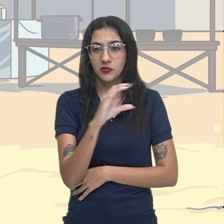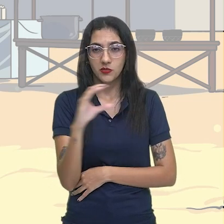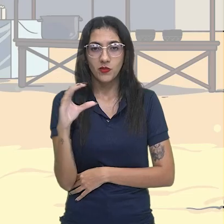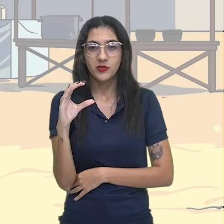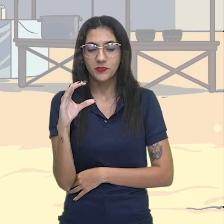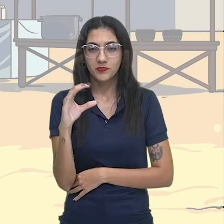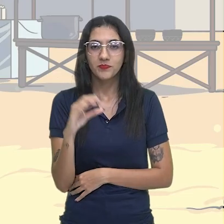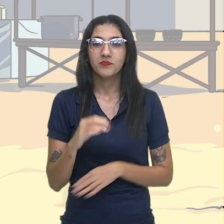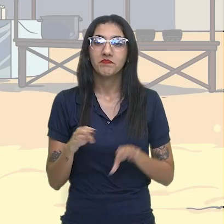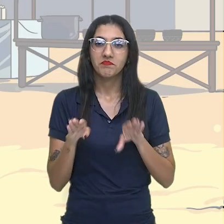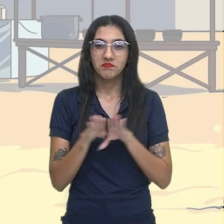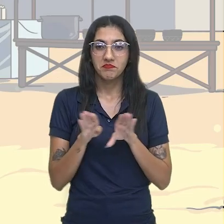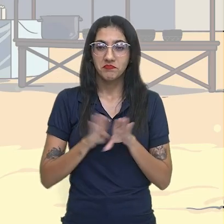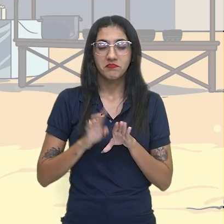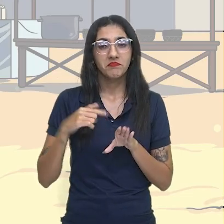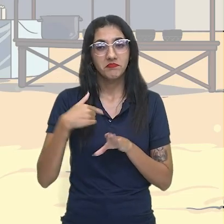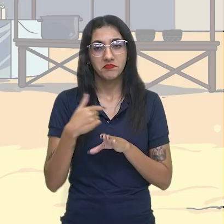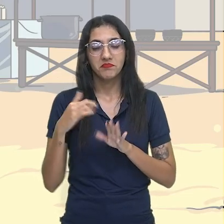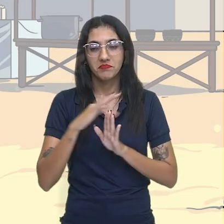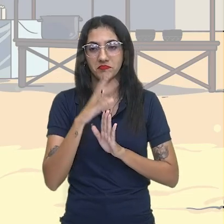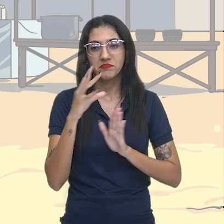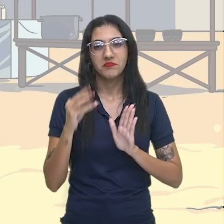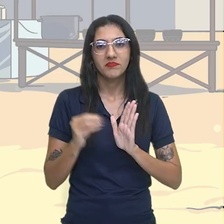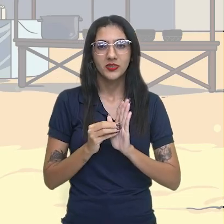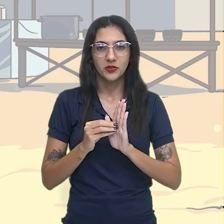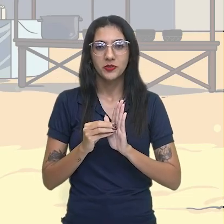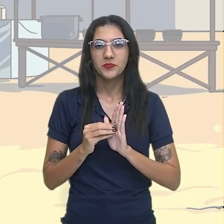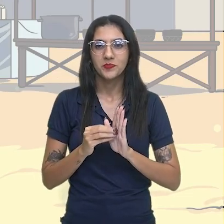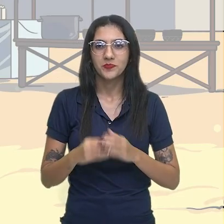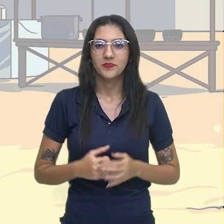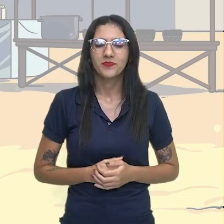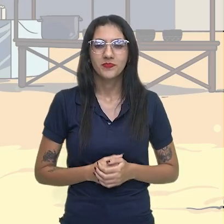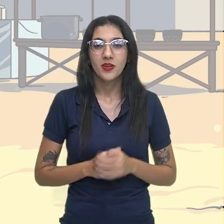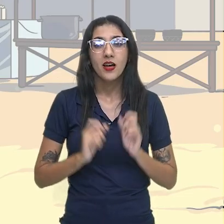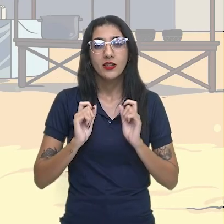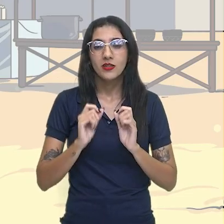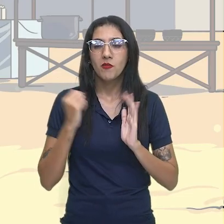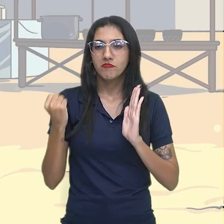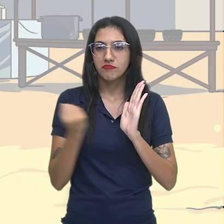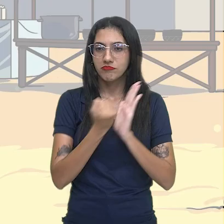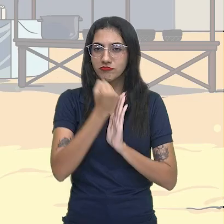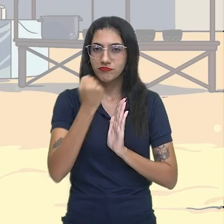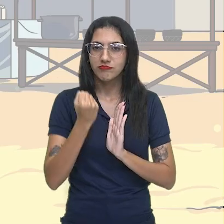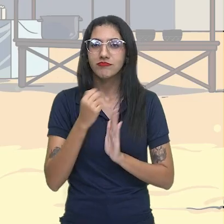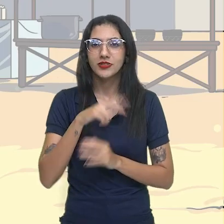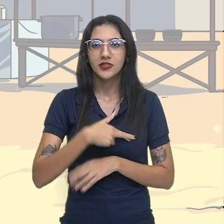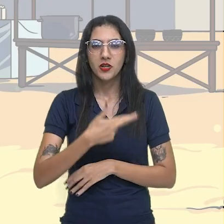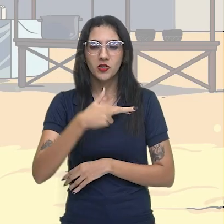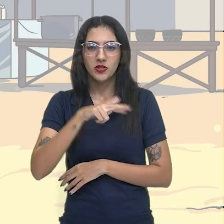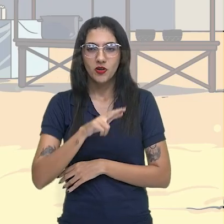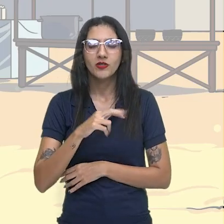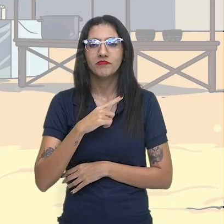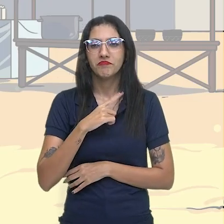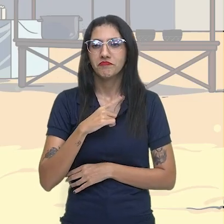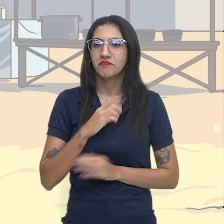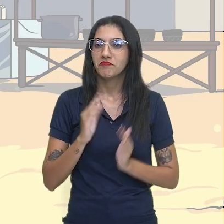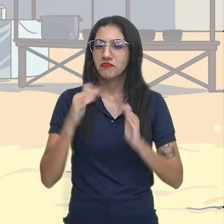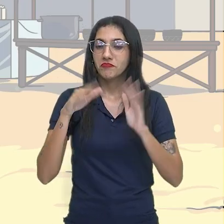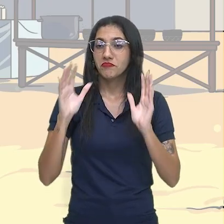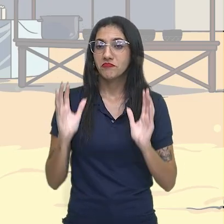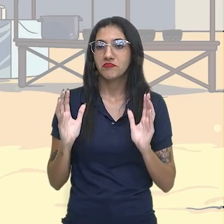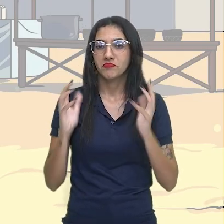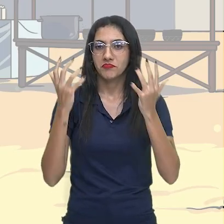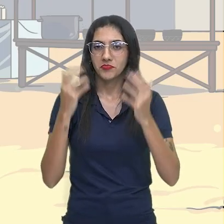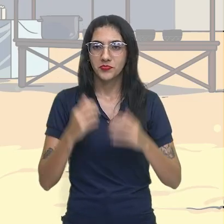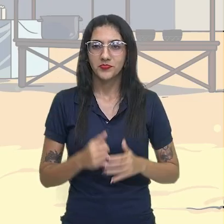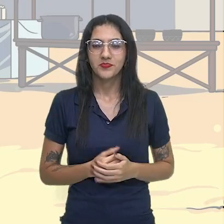também presente na nossa Amazônia, que é o mastro religioso, que destaca-se nas festividades. O